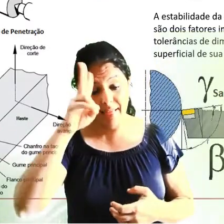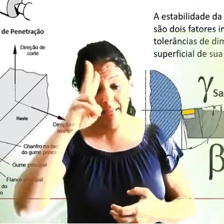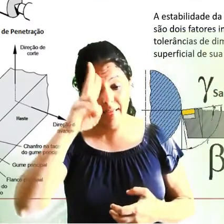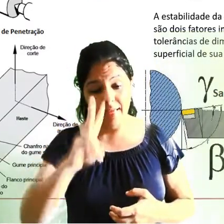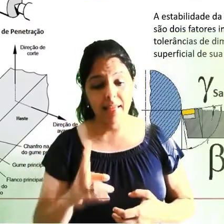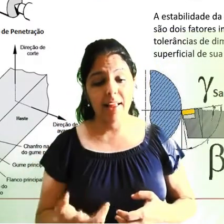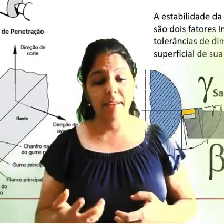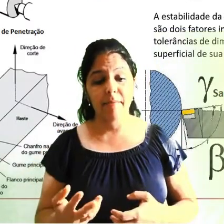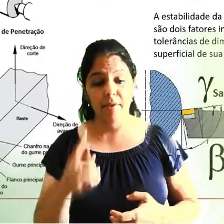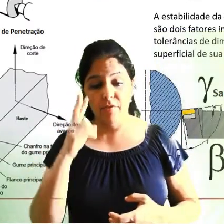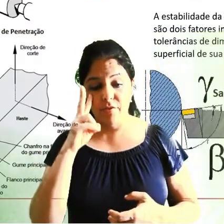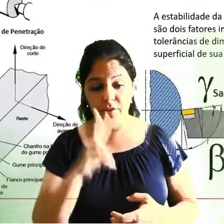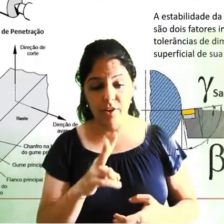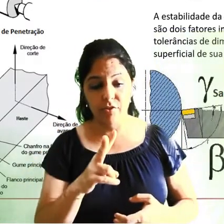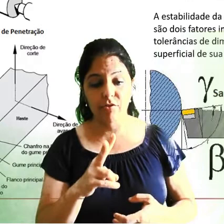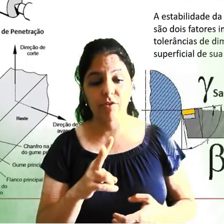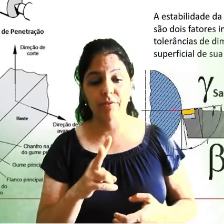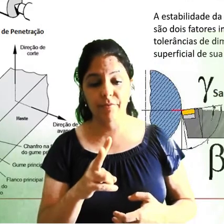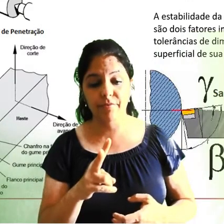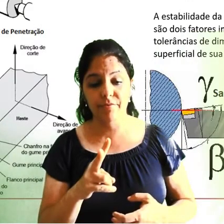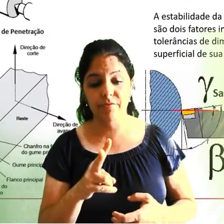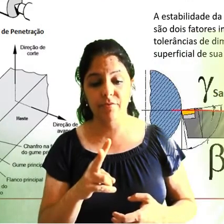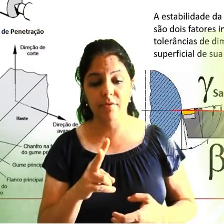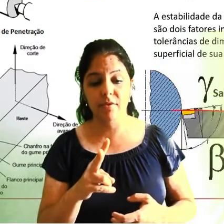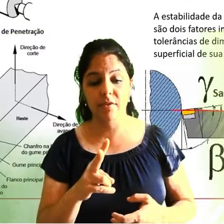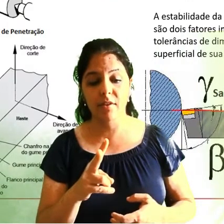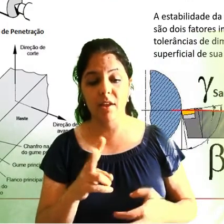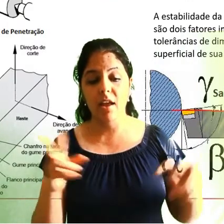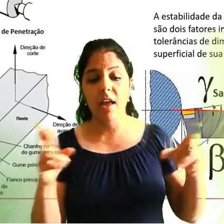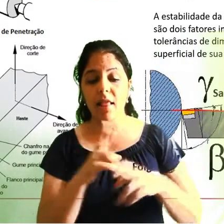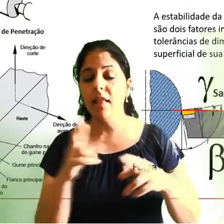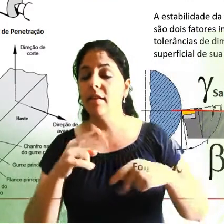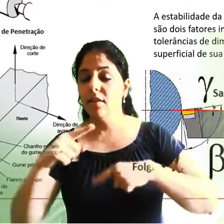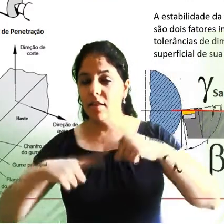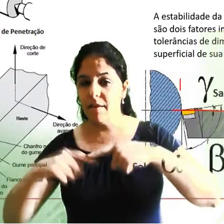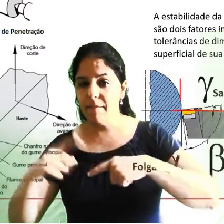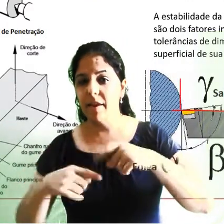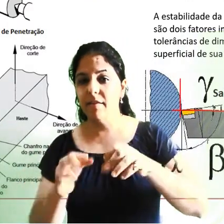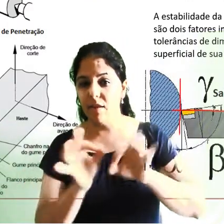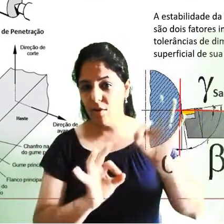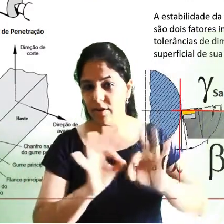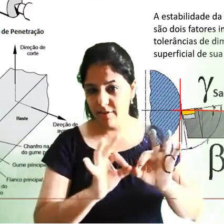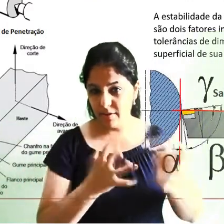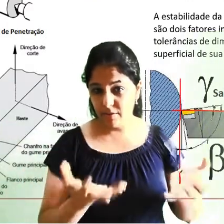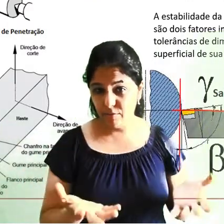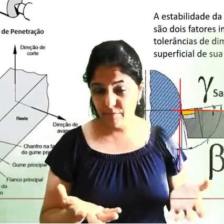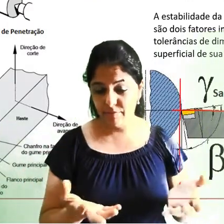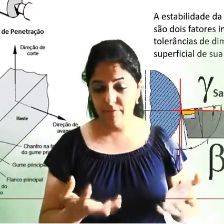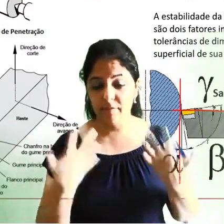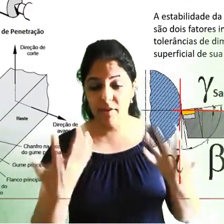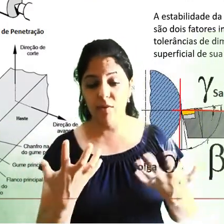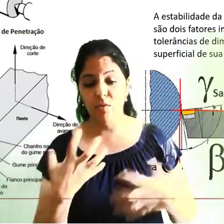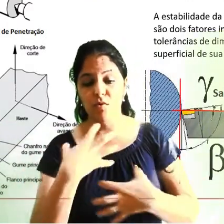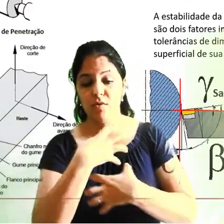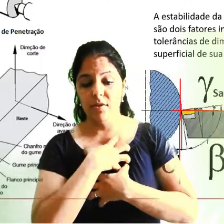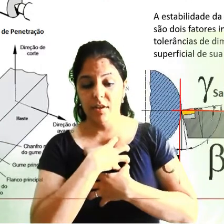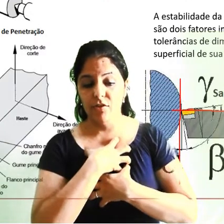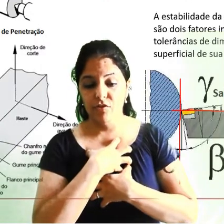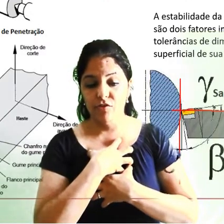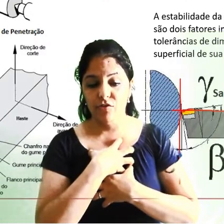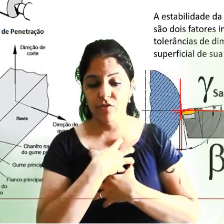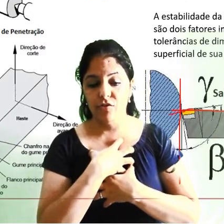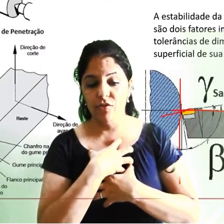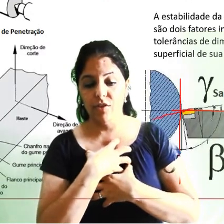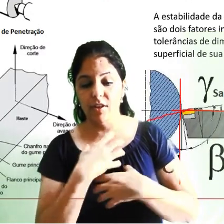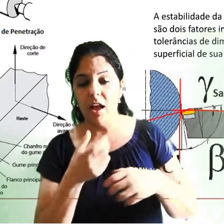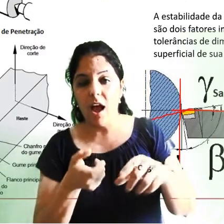só, lembra daquele posicionamento aqui que eu falei para vocês aqui, ó, em relação à peça? Olha só. O sentido que está